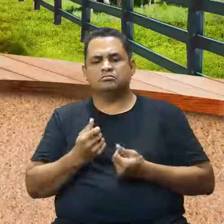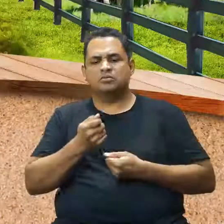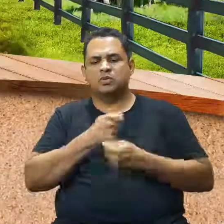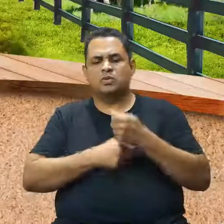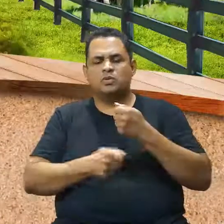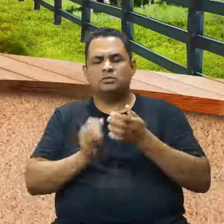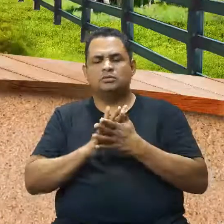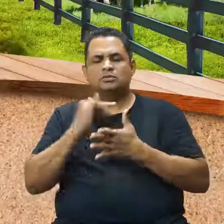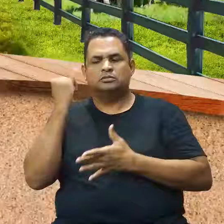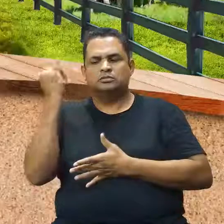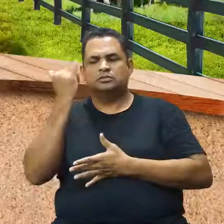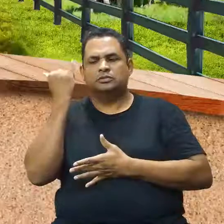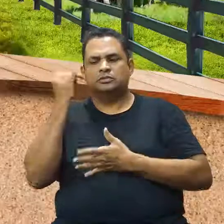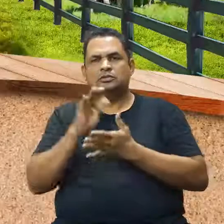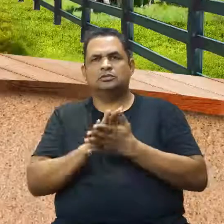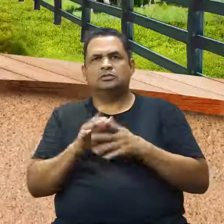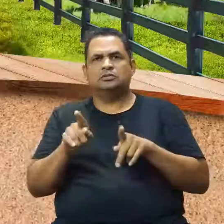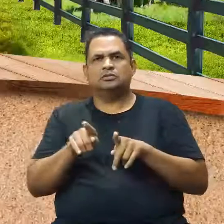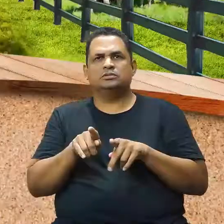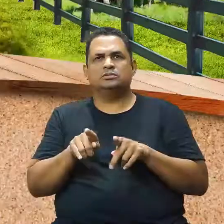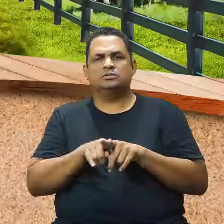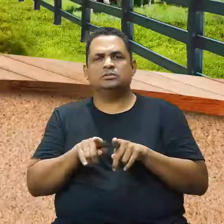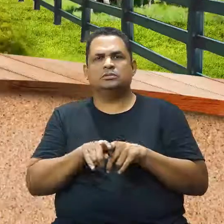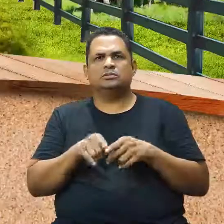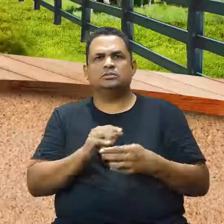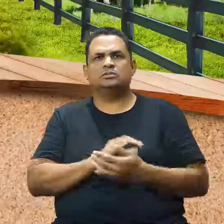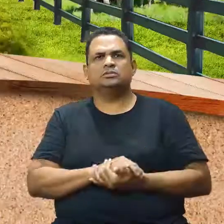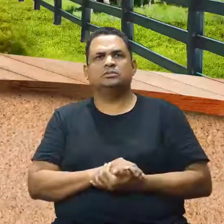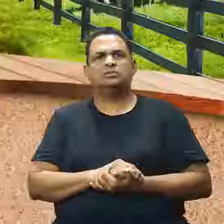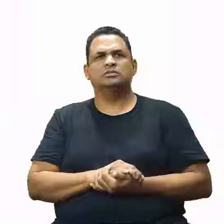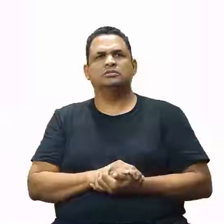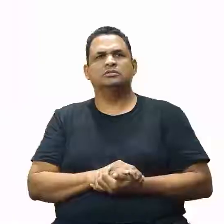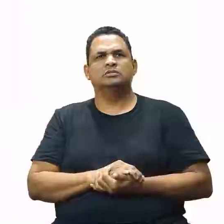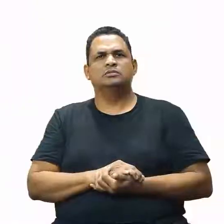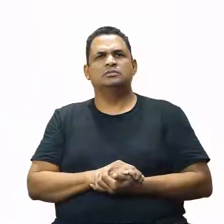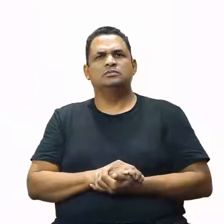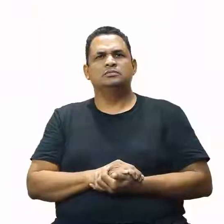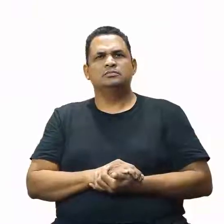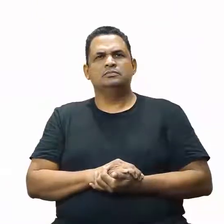Isso é importante levar em consideração. Aqui para mim, aumenta aqui para mim, meu diretor.